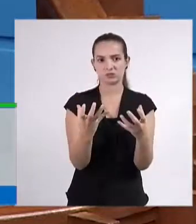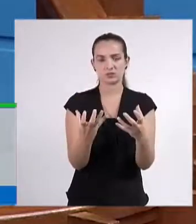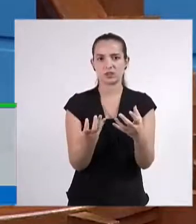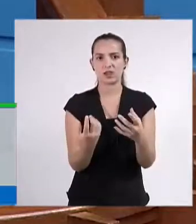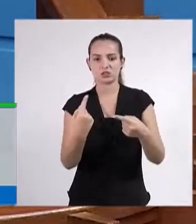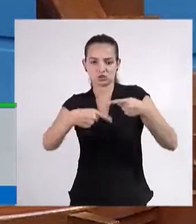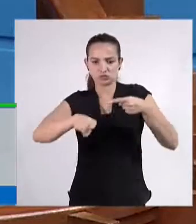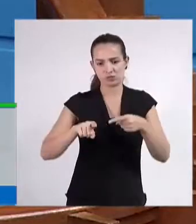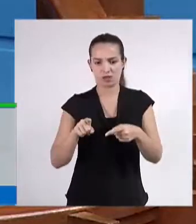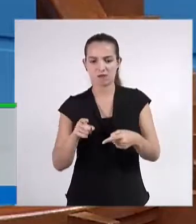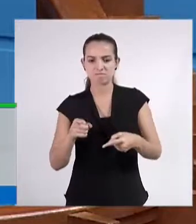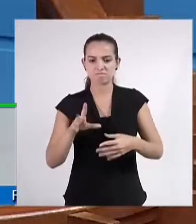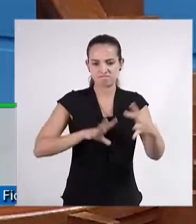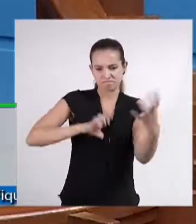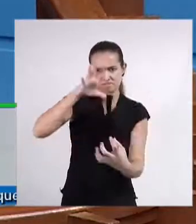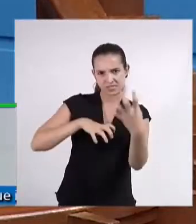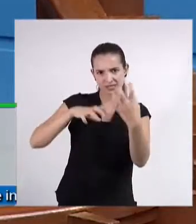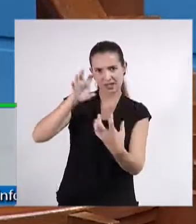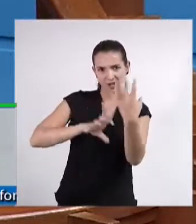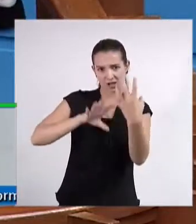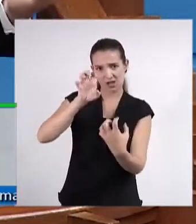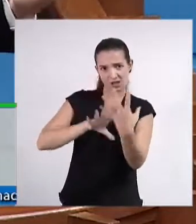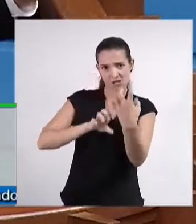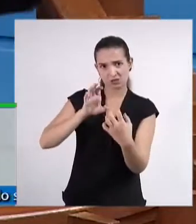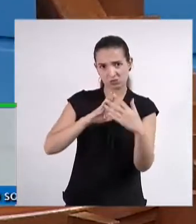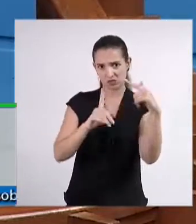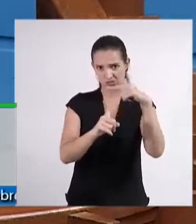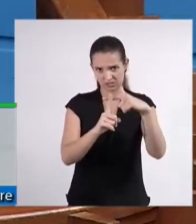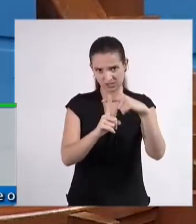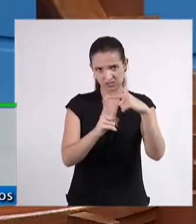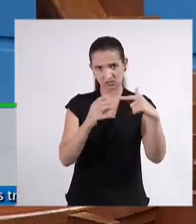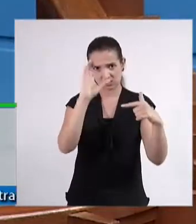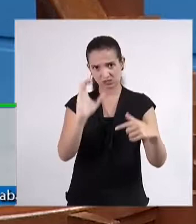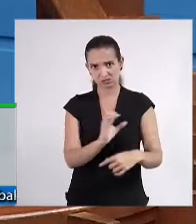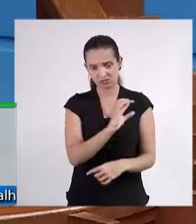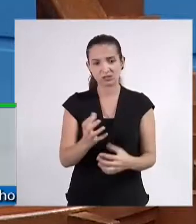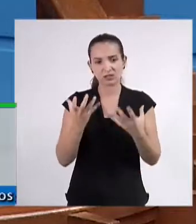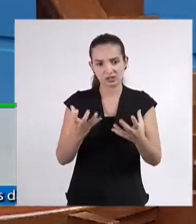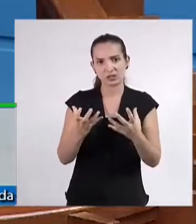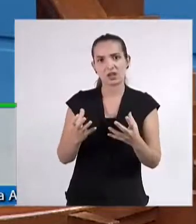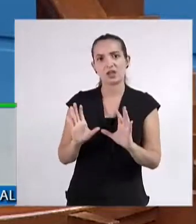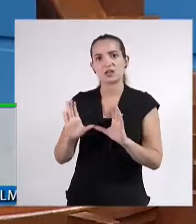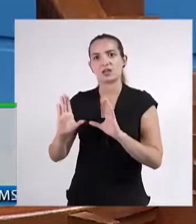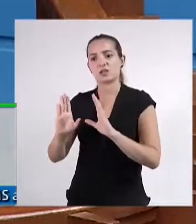Brasil? Ele quer colocar igrejas contra igrejas?